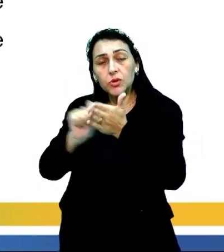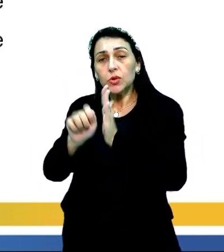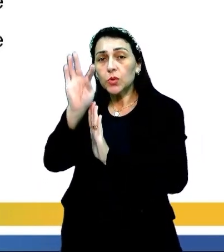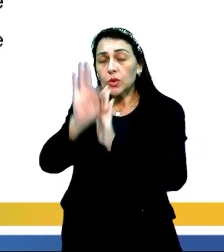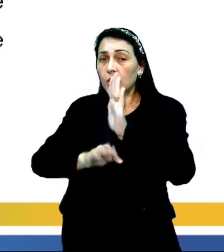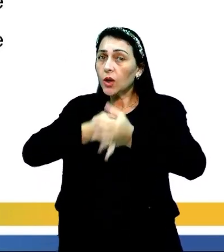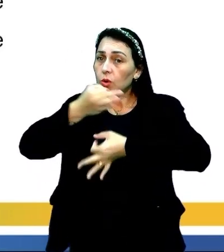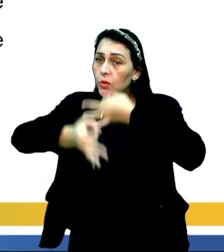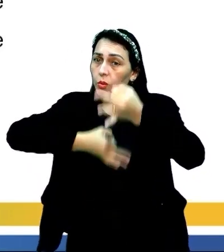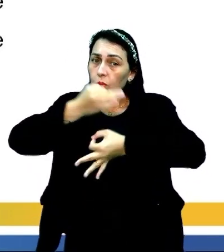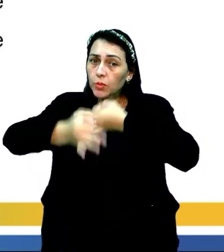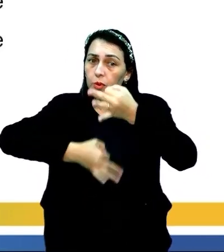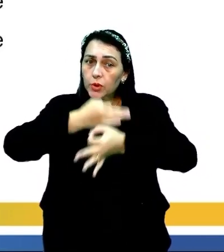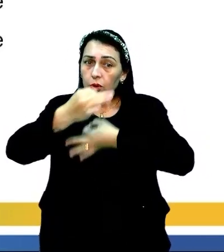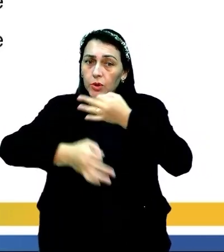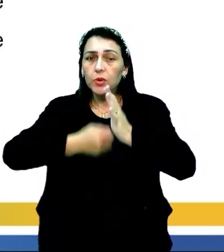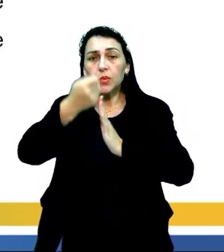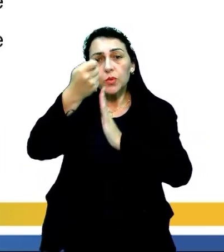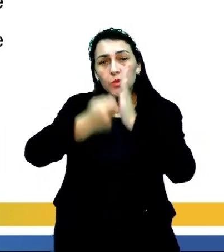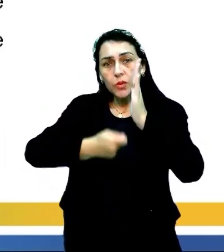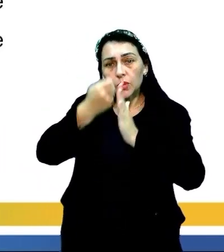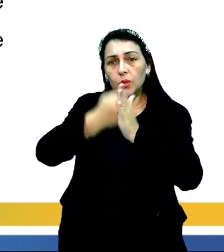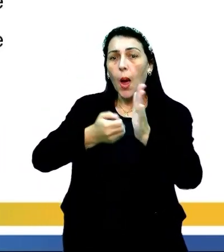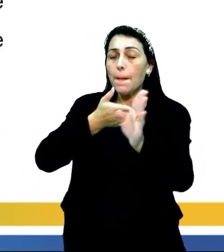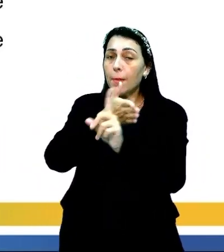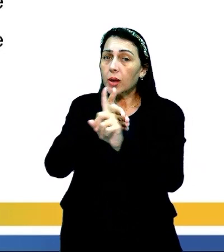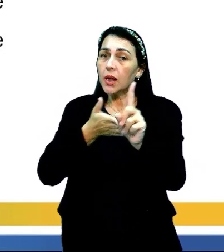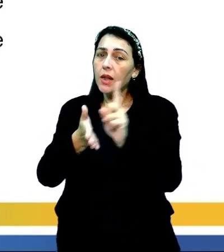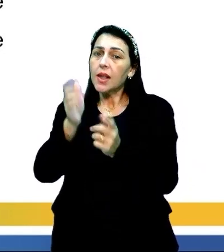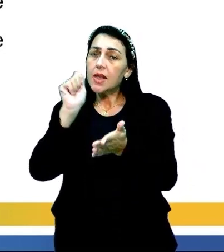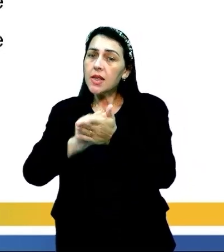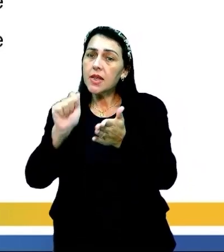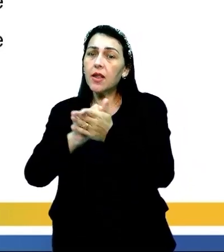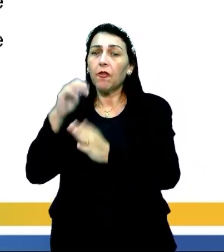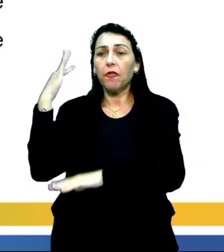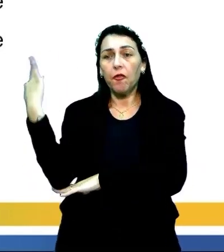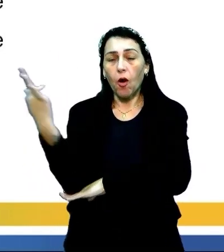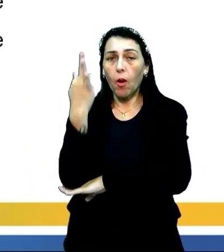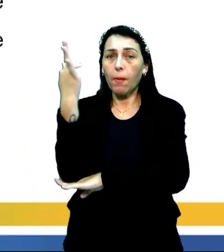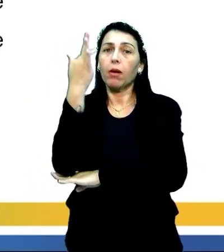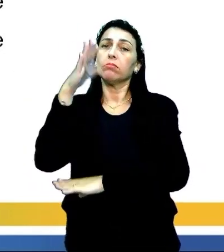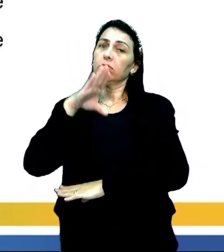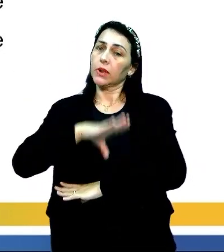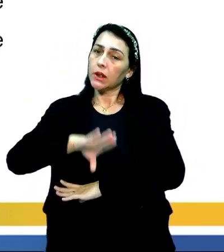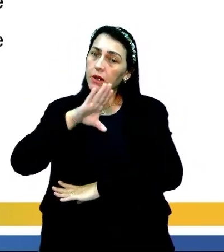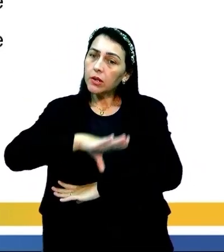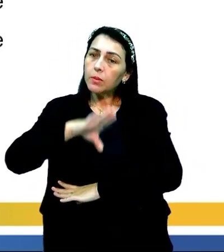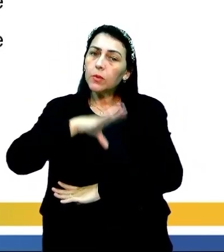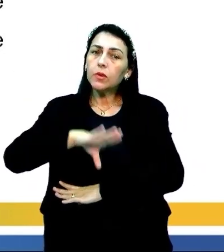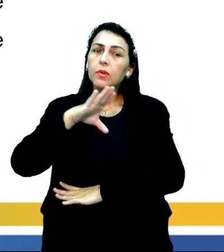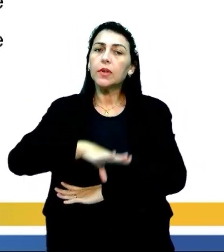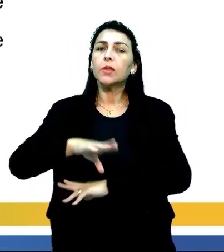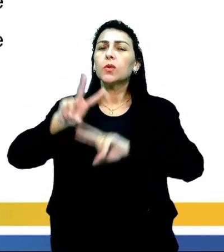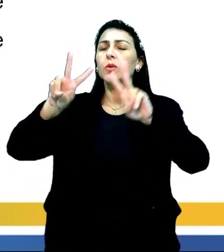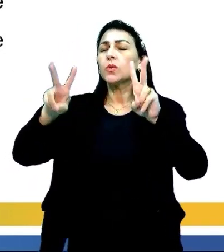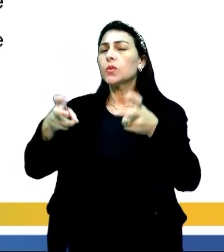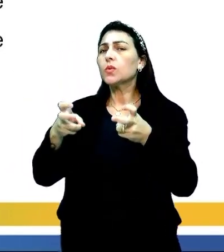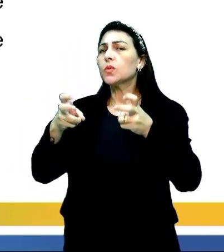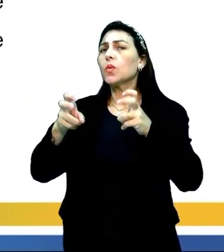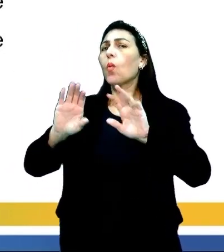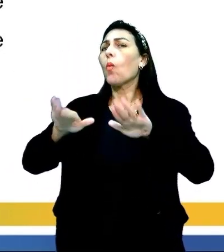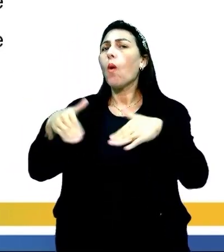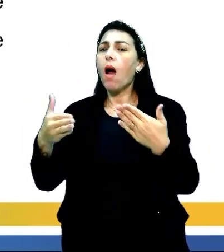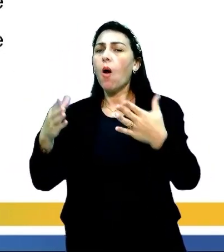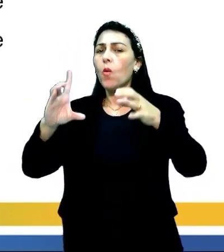sua formação, redija um texto dissertativo argumentativo em modalidade escrita formal